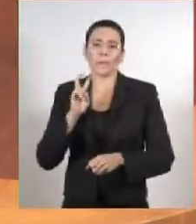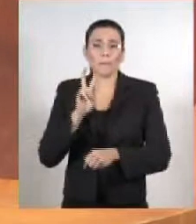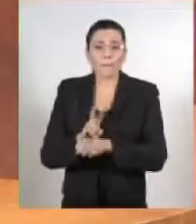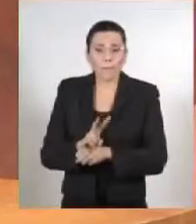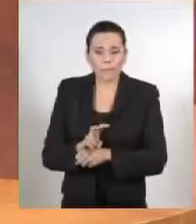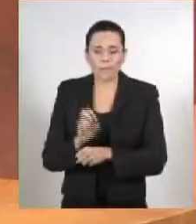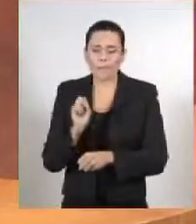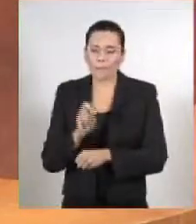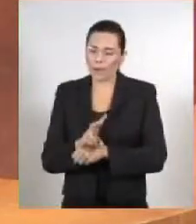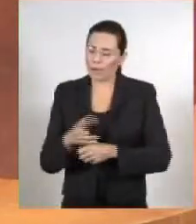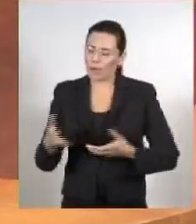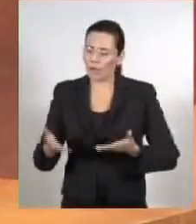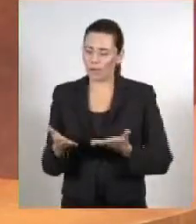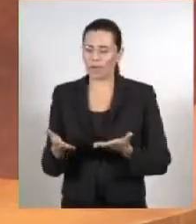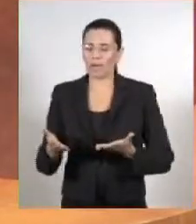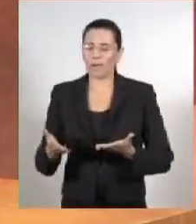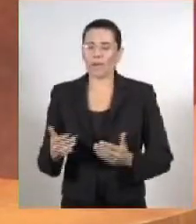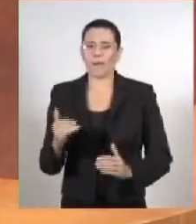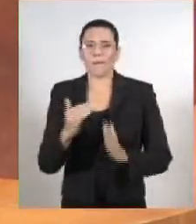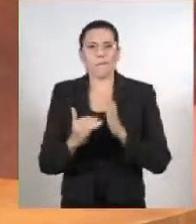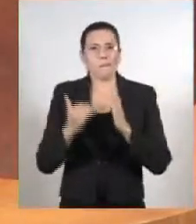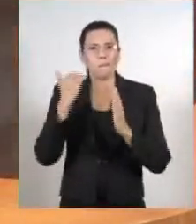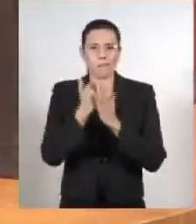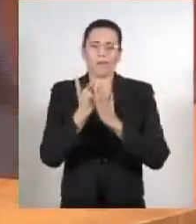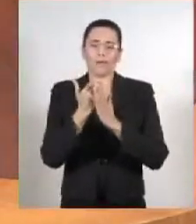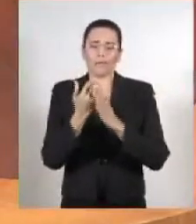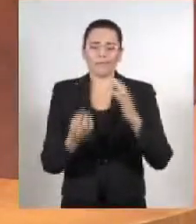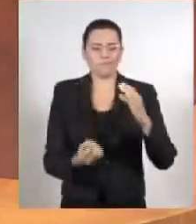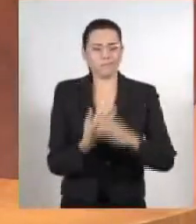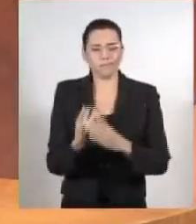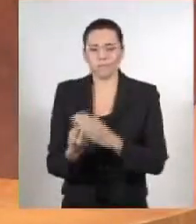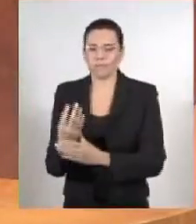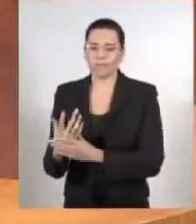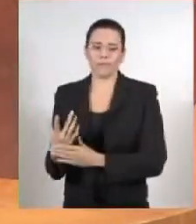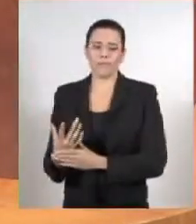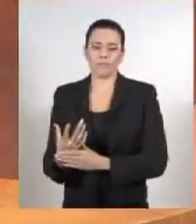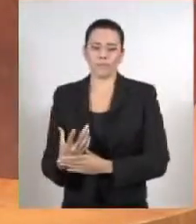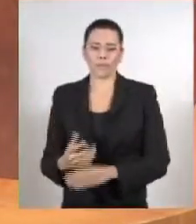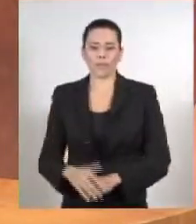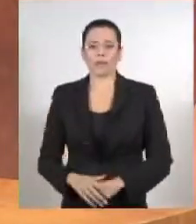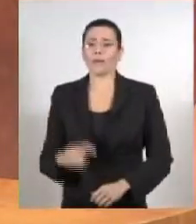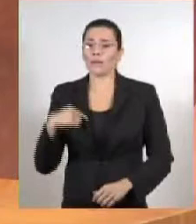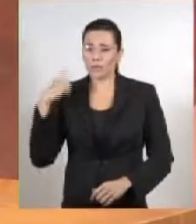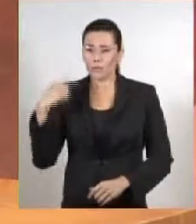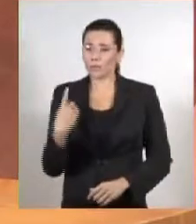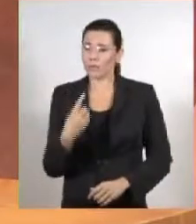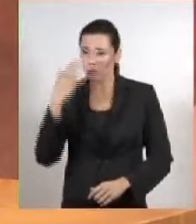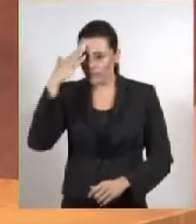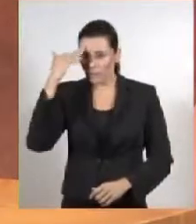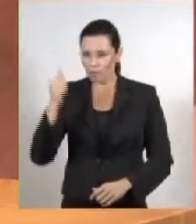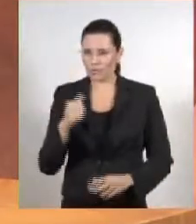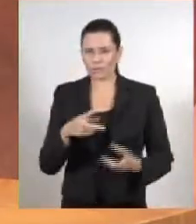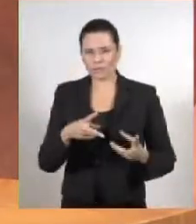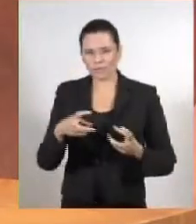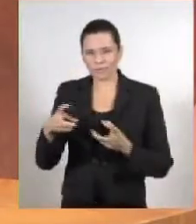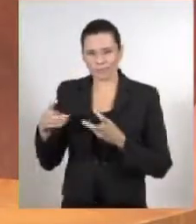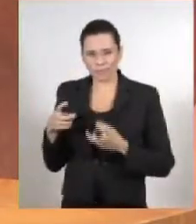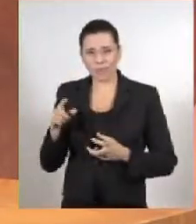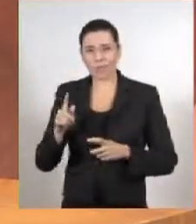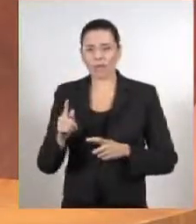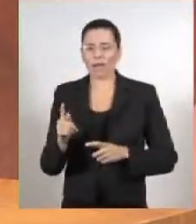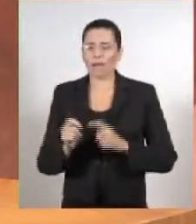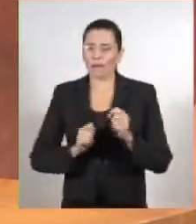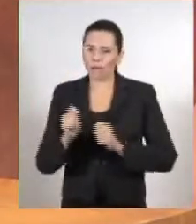possível realmente quando eles tiverem, por exemplo, as informações necessárias de mercado, poderem realmente montar